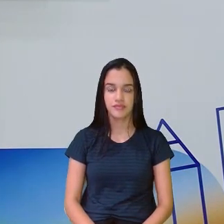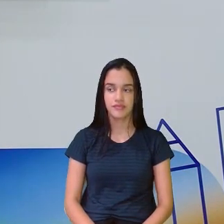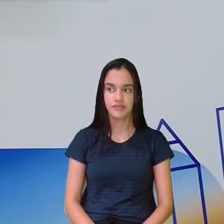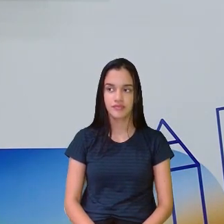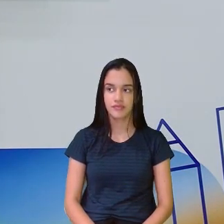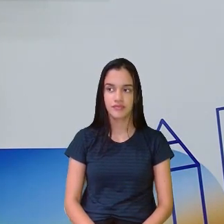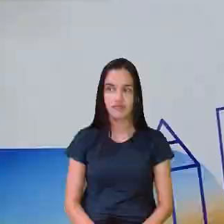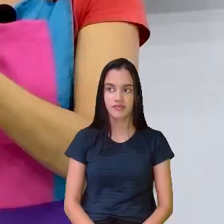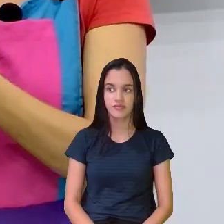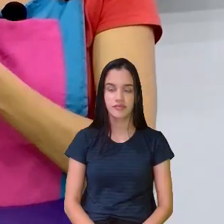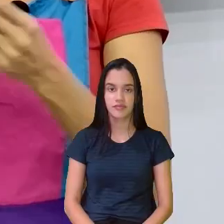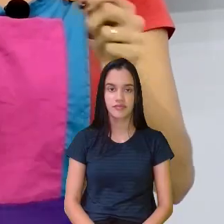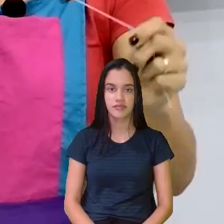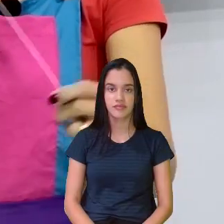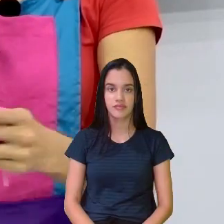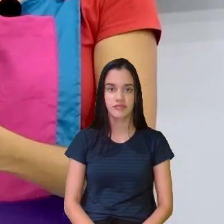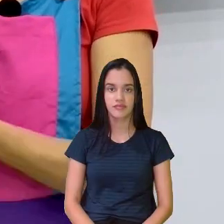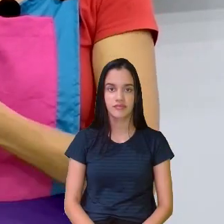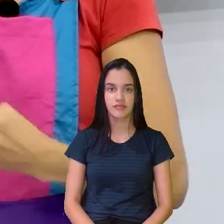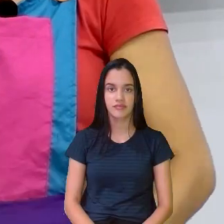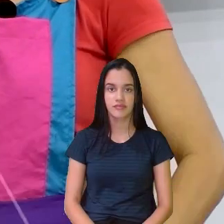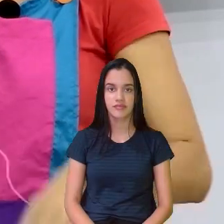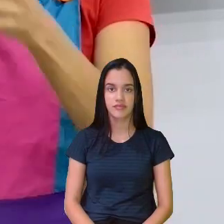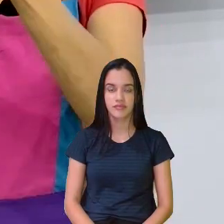Pronto, olha só.